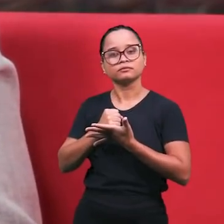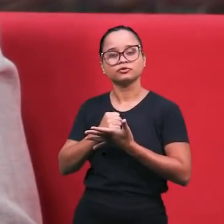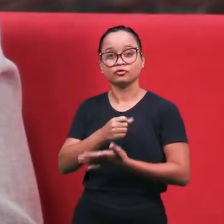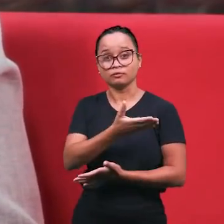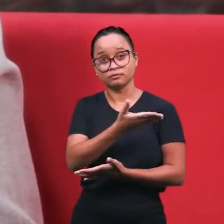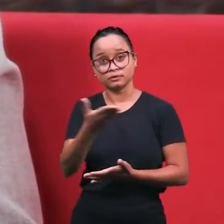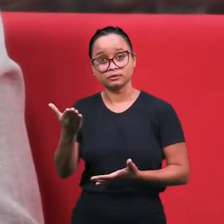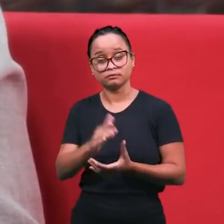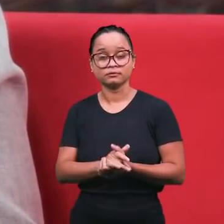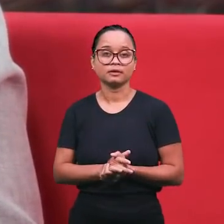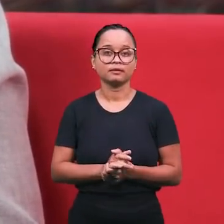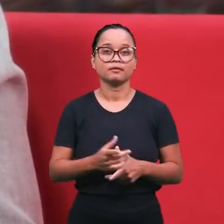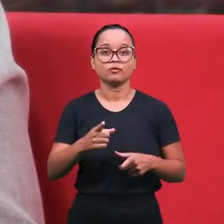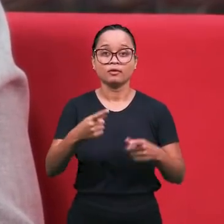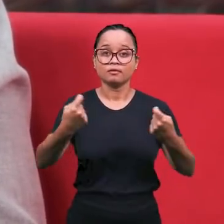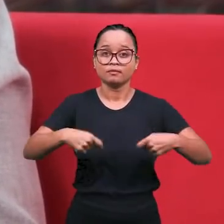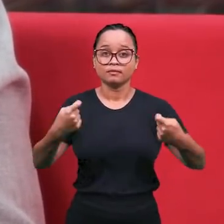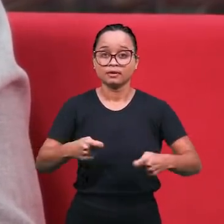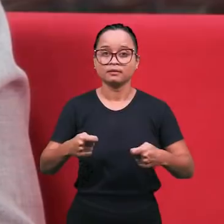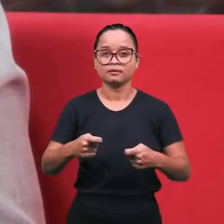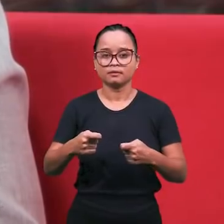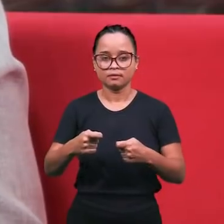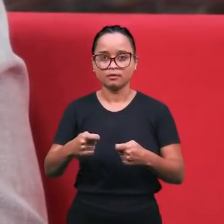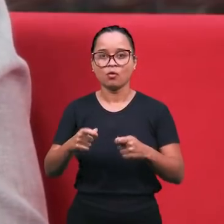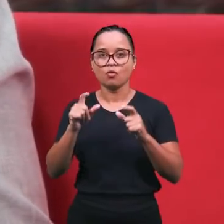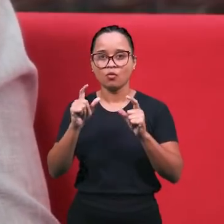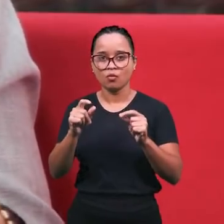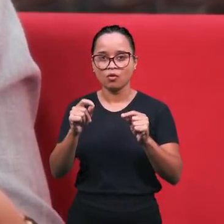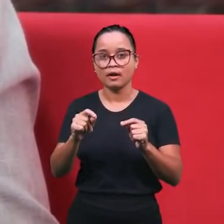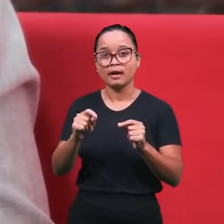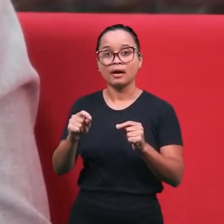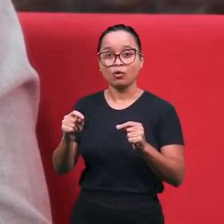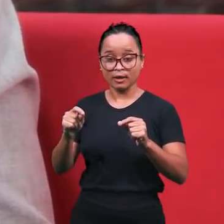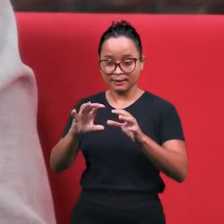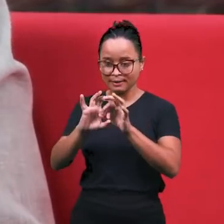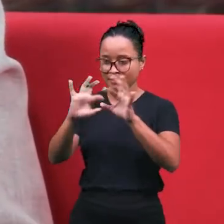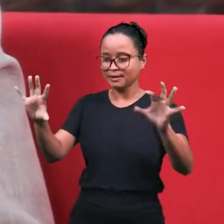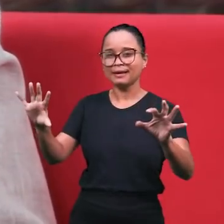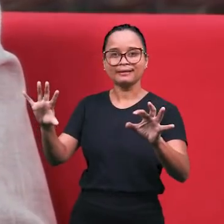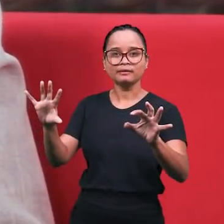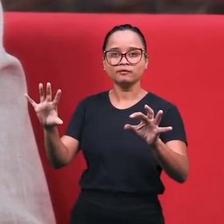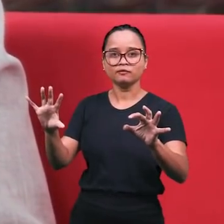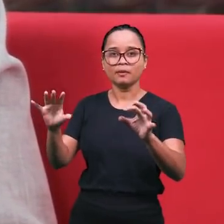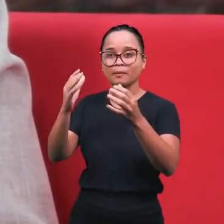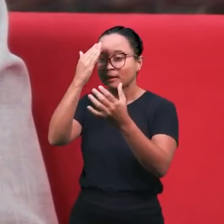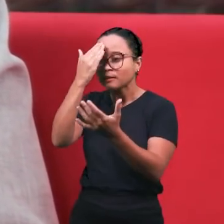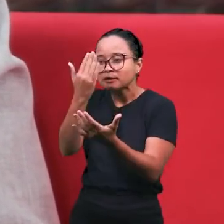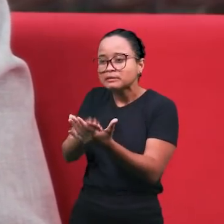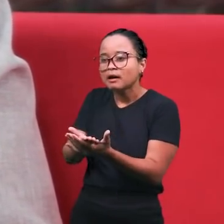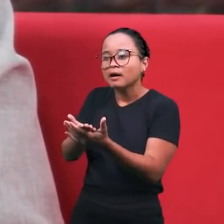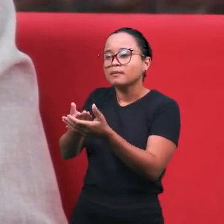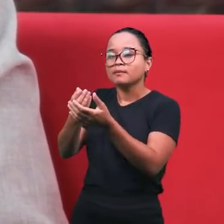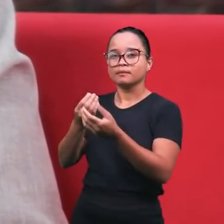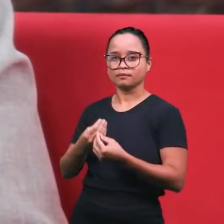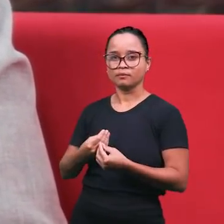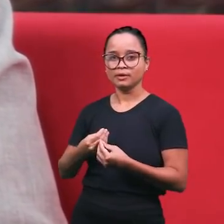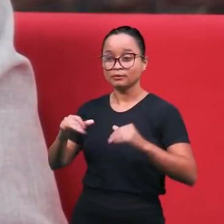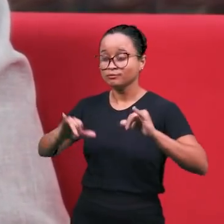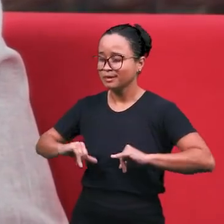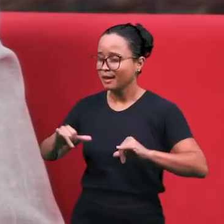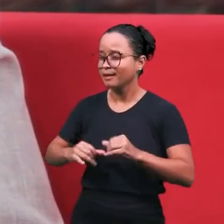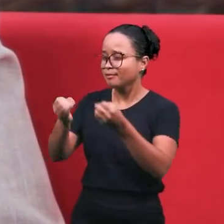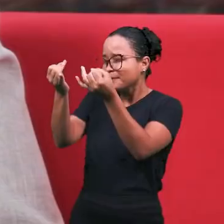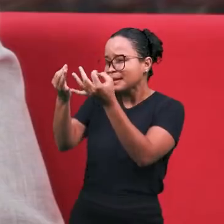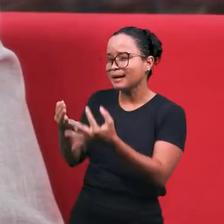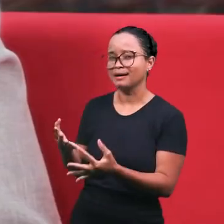em vocês mesmos. Vocês têm que ser a porta de entrada para eles compartilharem e eles terem confiança em dividir